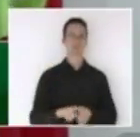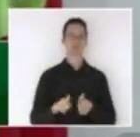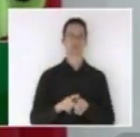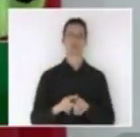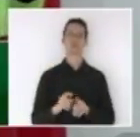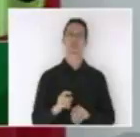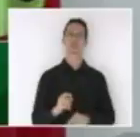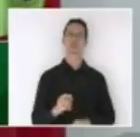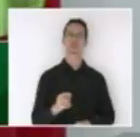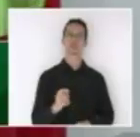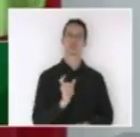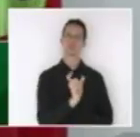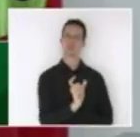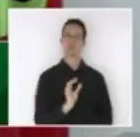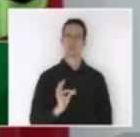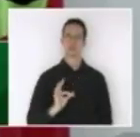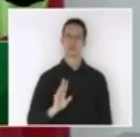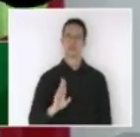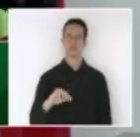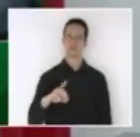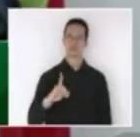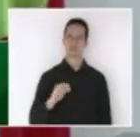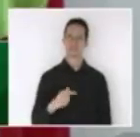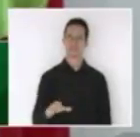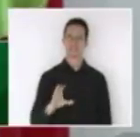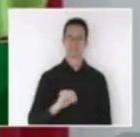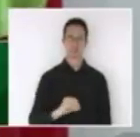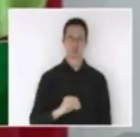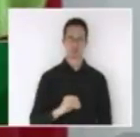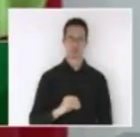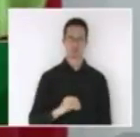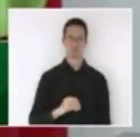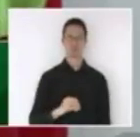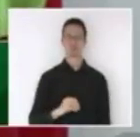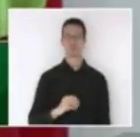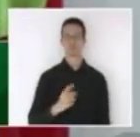que iria se gerar. A questão